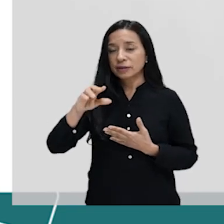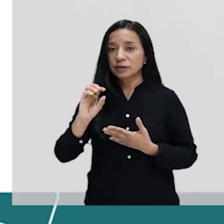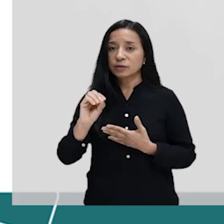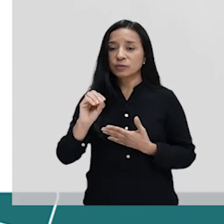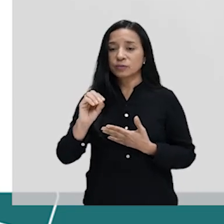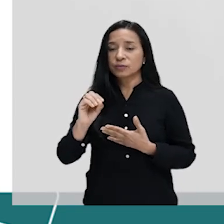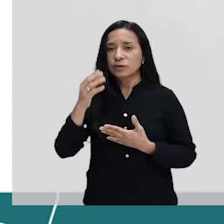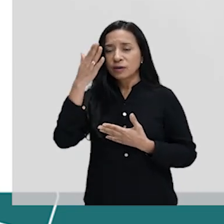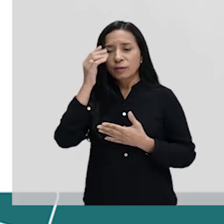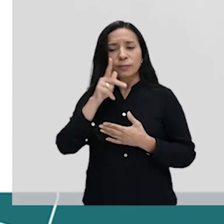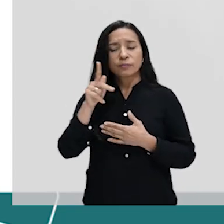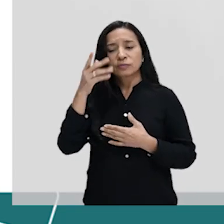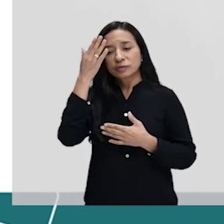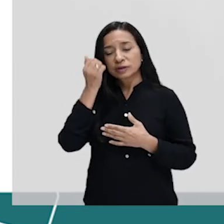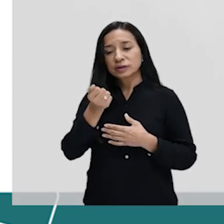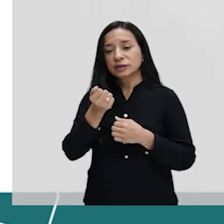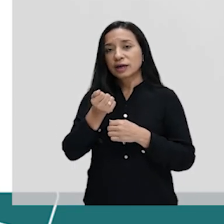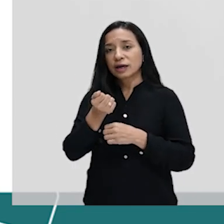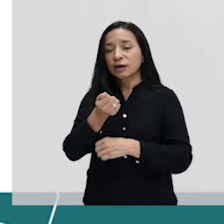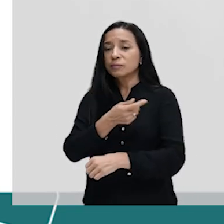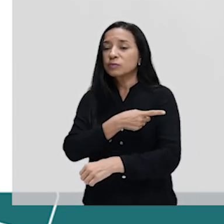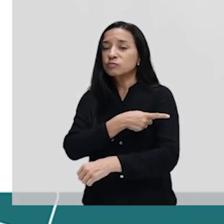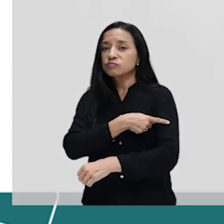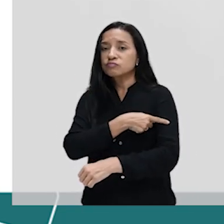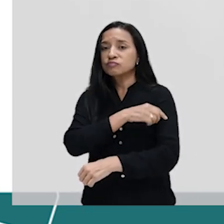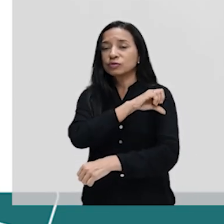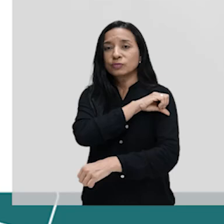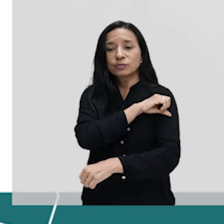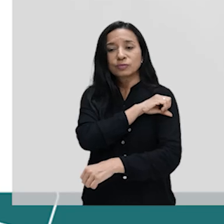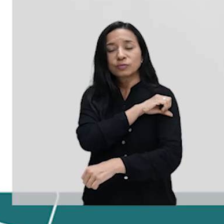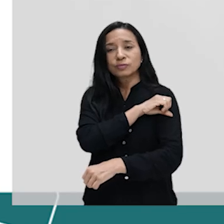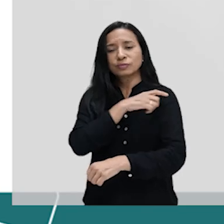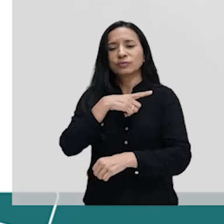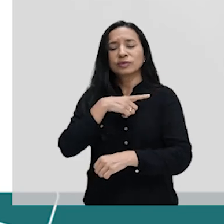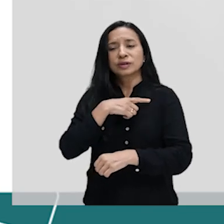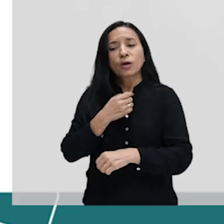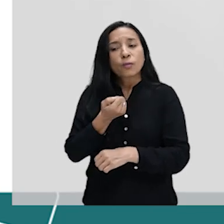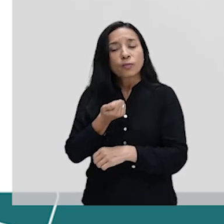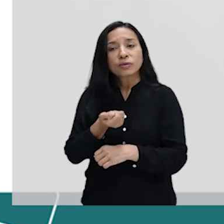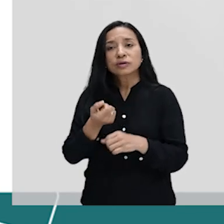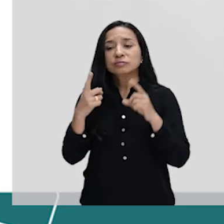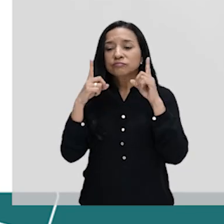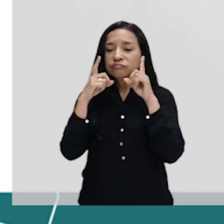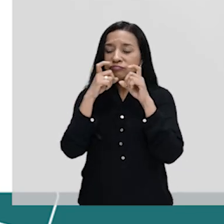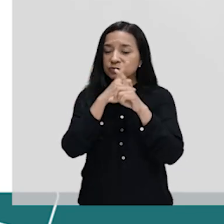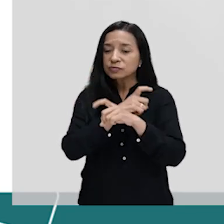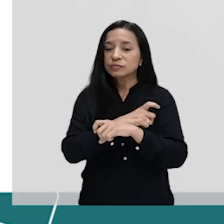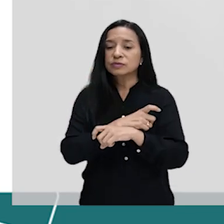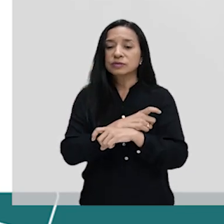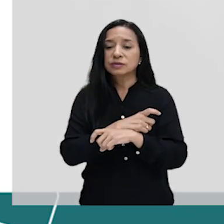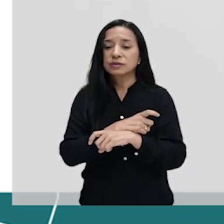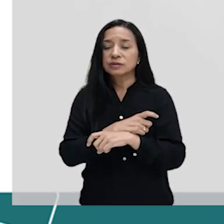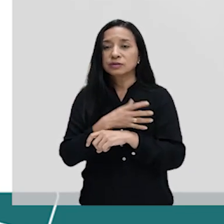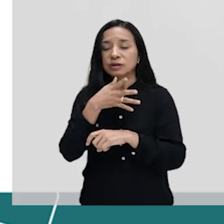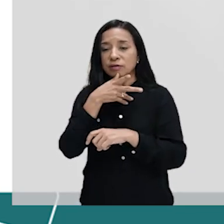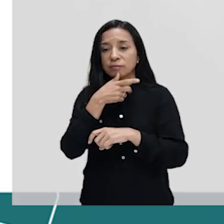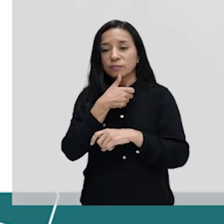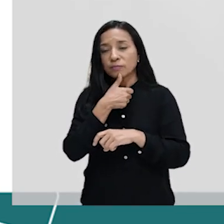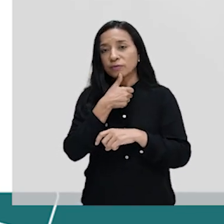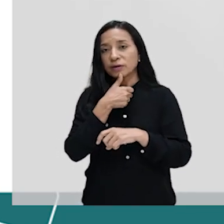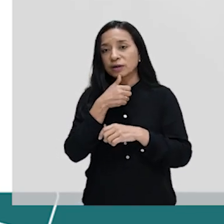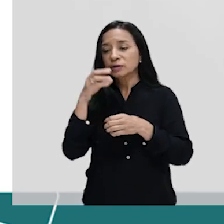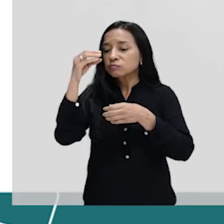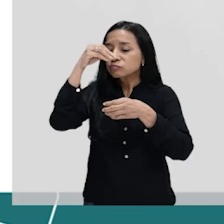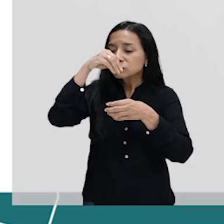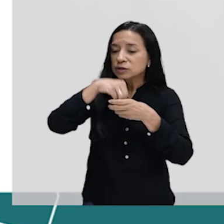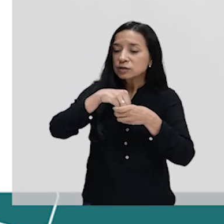né, talvez fosse uns aí que vocês tivessem um pouquinho mais, né, de demorasse talvez um pouquinho mais para conseguir